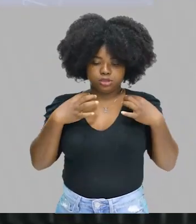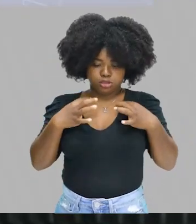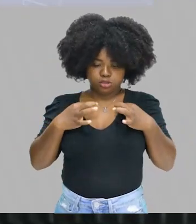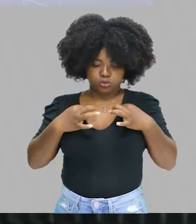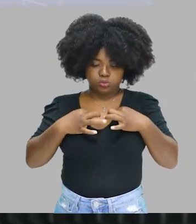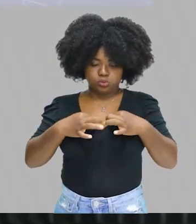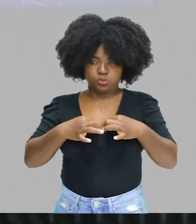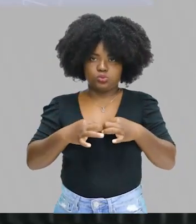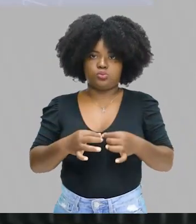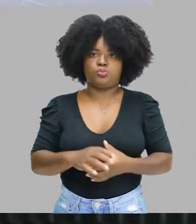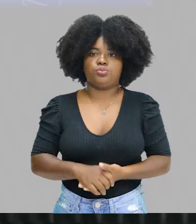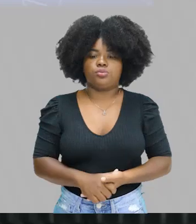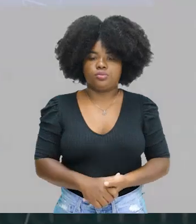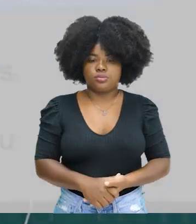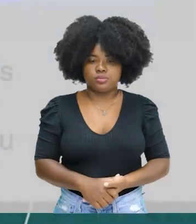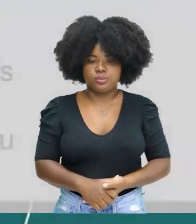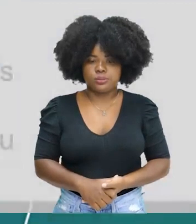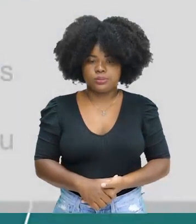pedras preciosas.